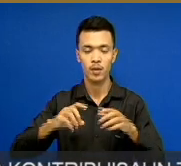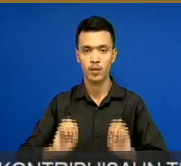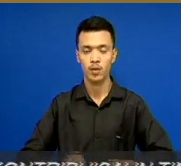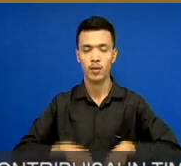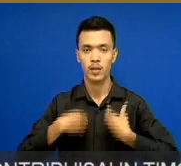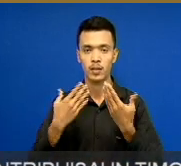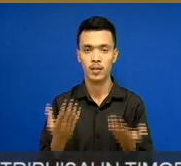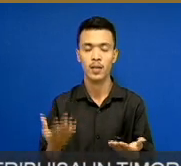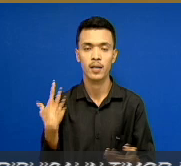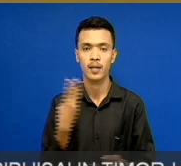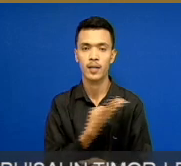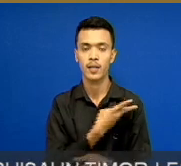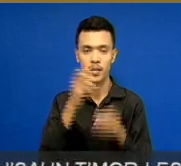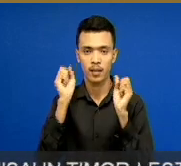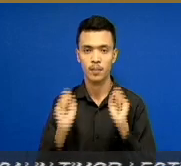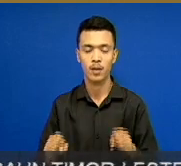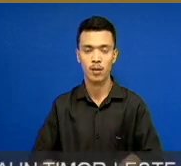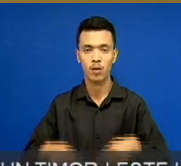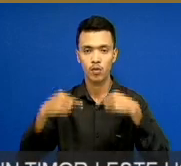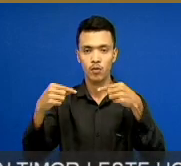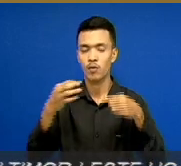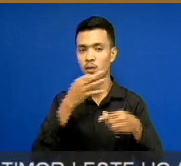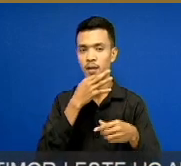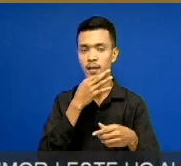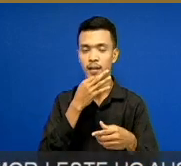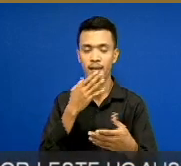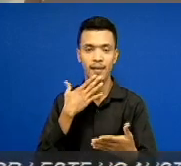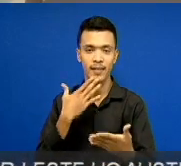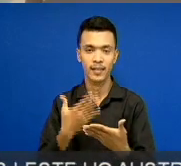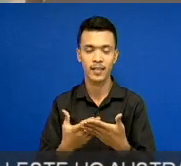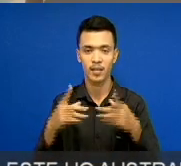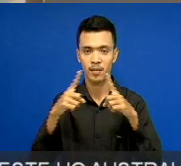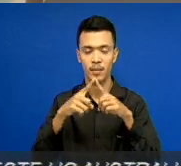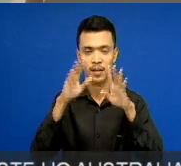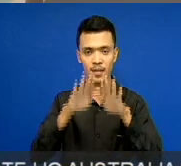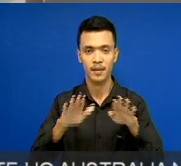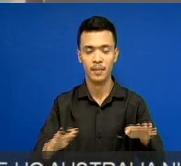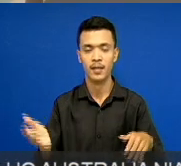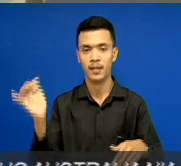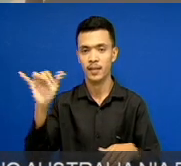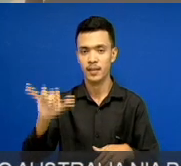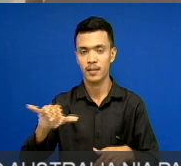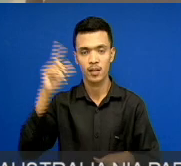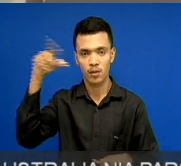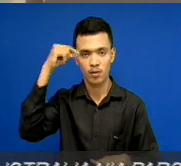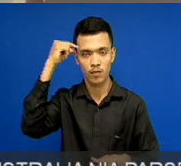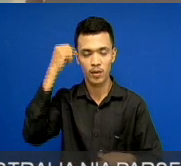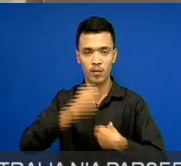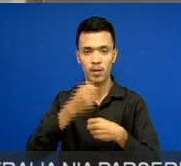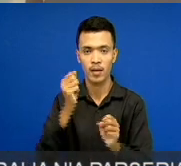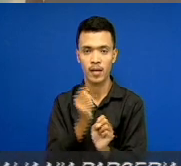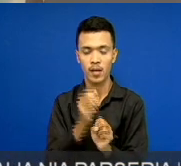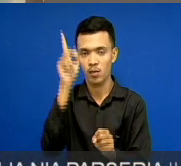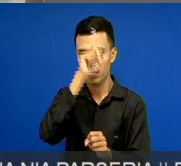bele fo hahan nepediak ba itania alensira. Durante ne governo halo pesquisa e